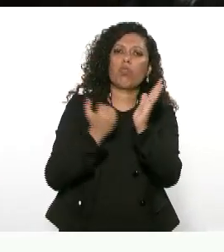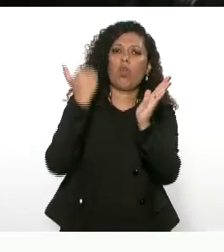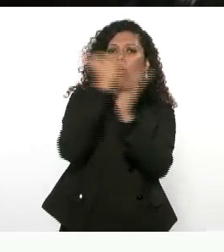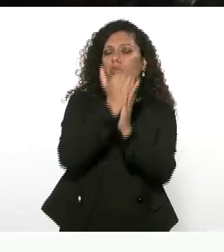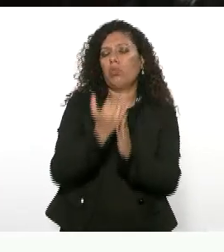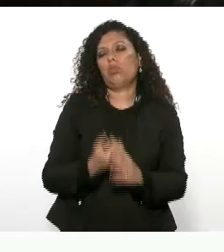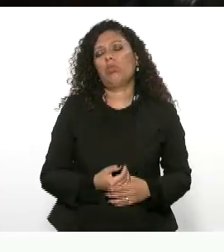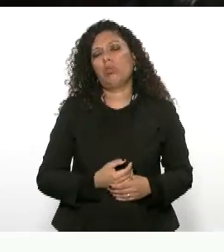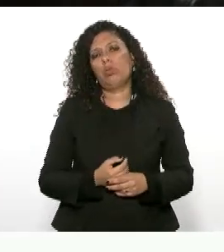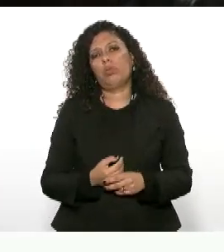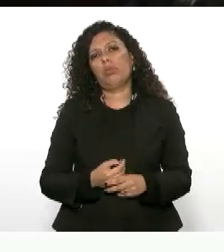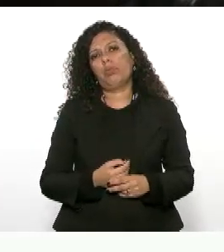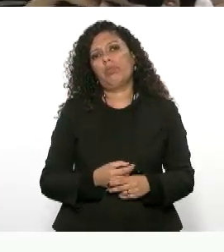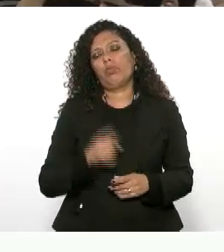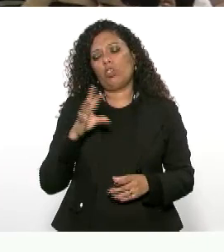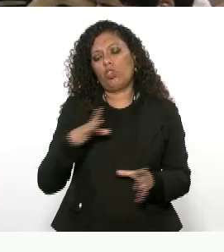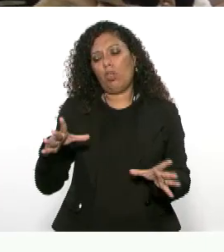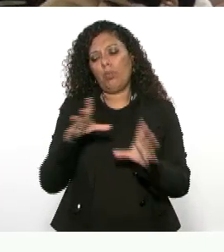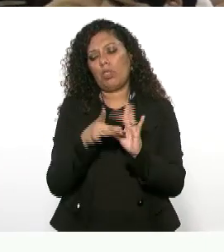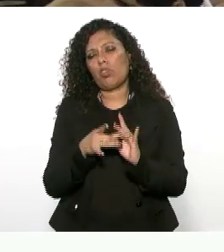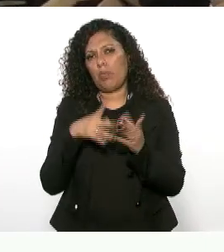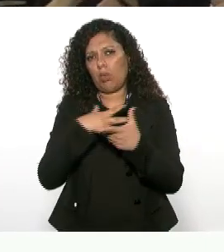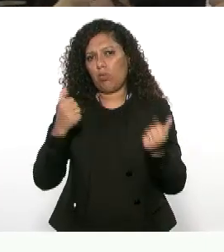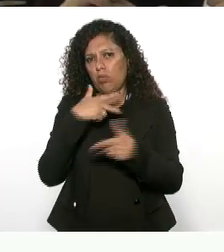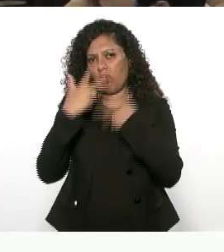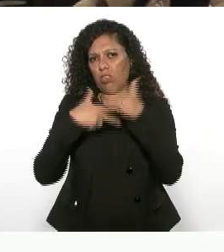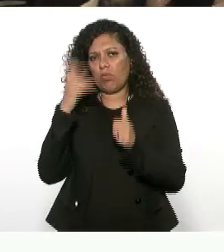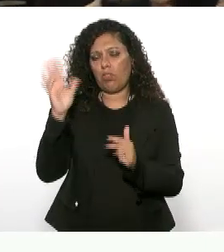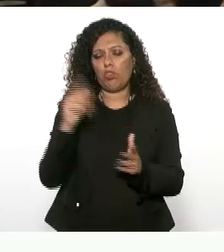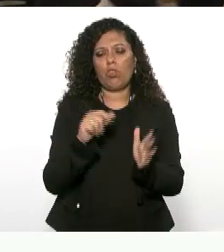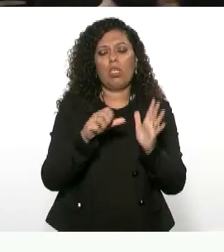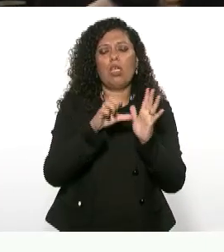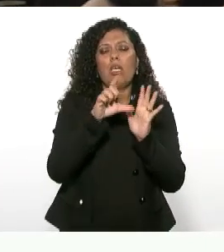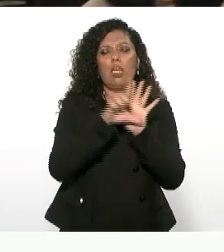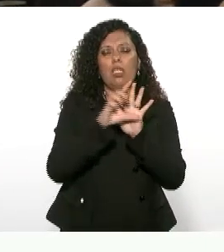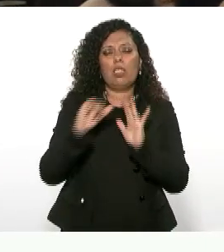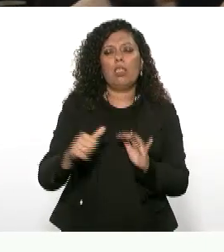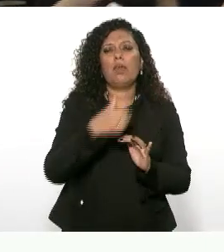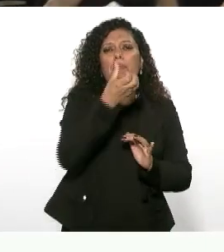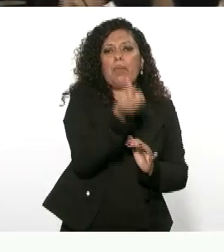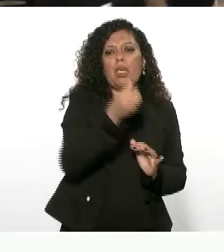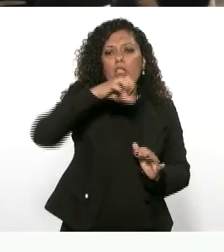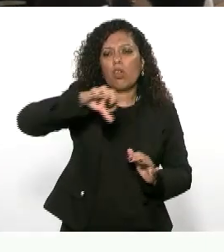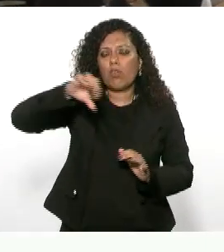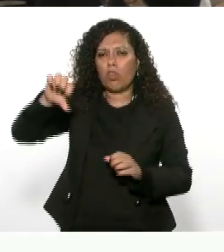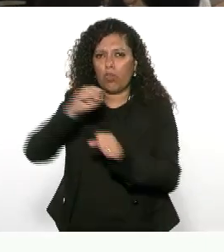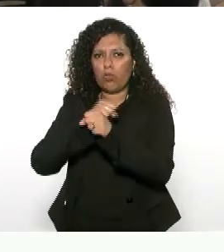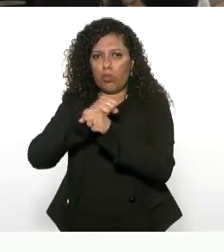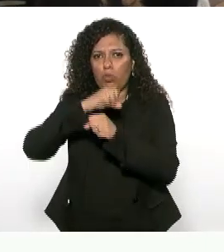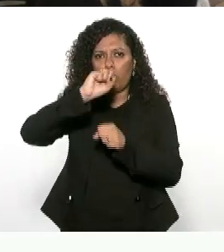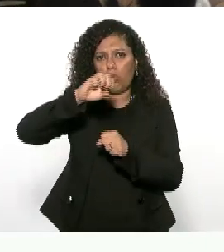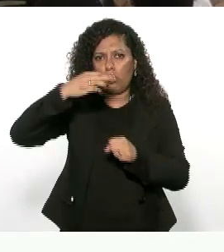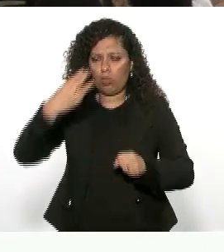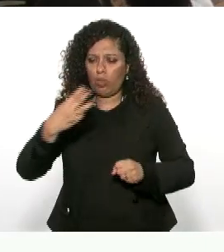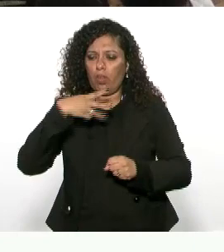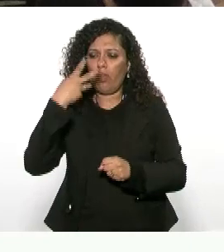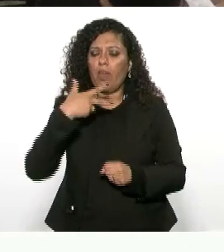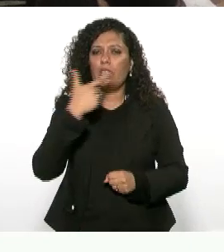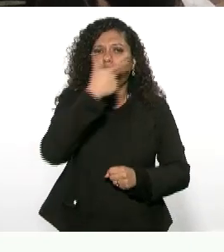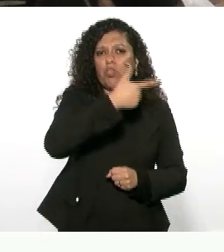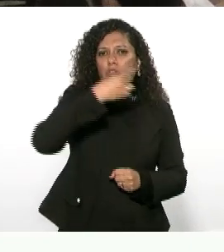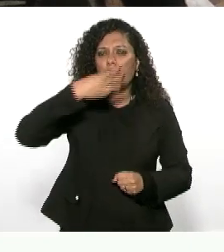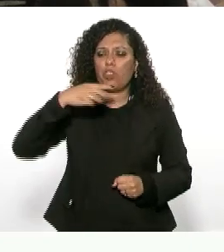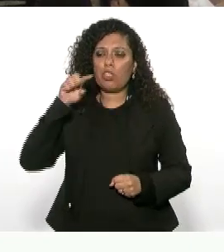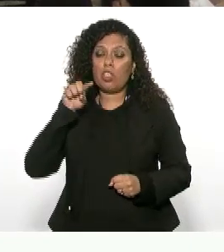sua contribuição? Sim, só para complementar, deputada. Na verdade, a Lei 699 de 83 prevê 23.800 cargos para a